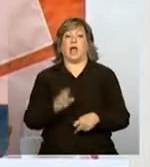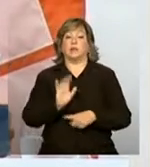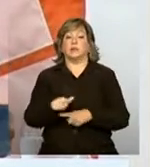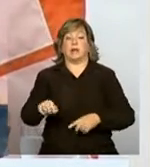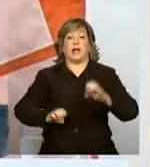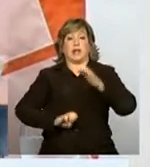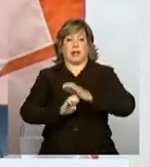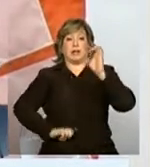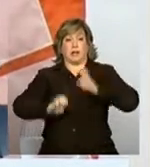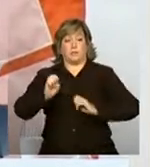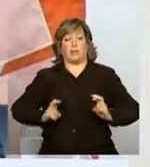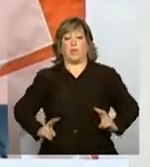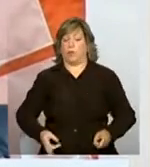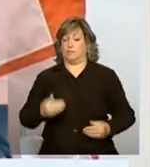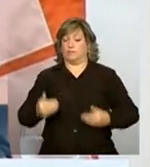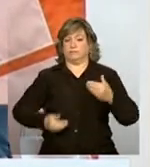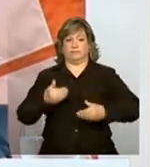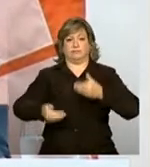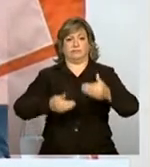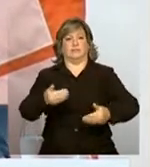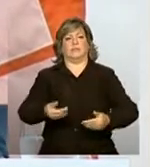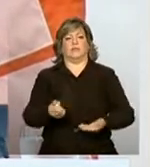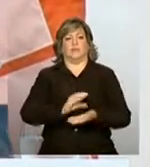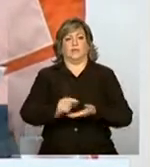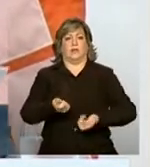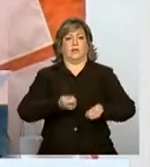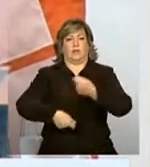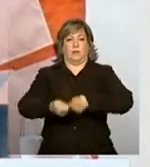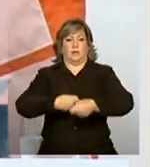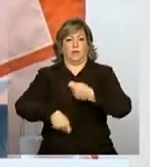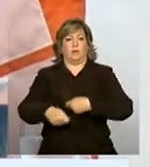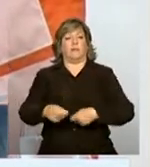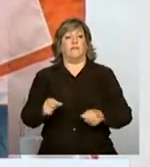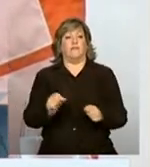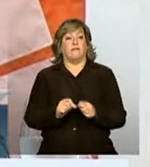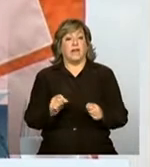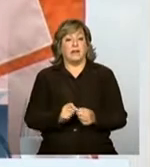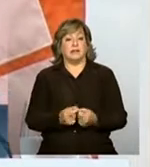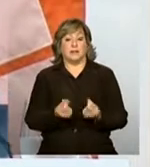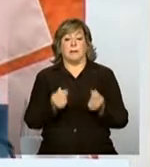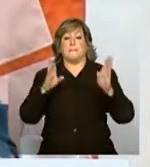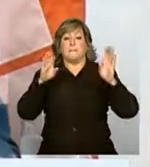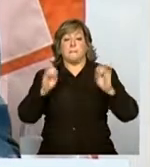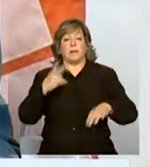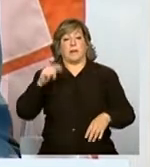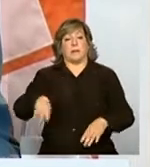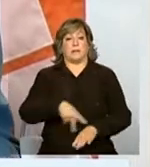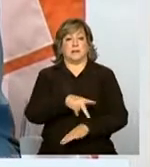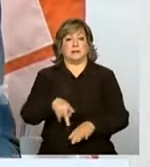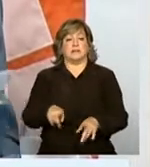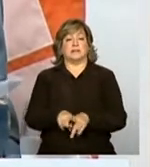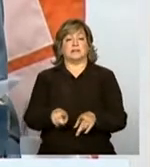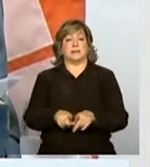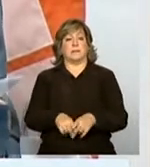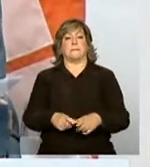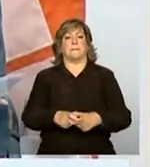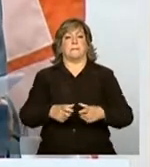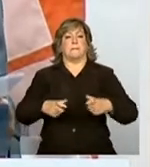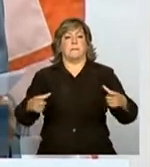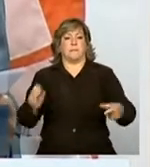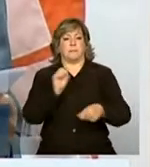empresas a seguir adiante em planos de investimentos que geram riqueza para o país e criam mais e mais